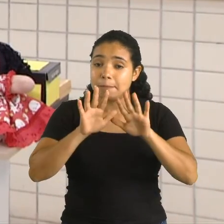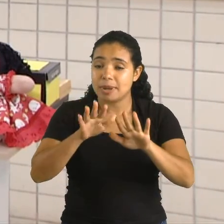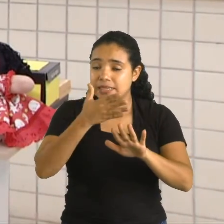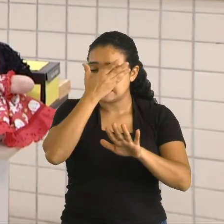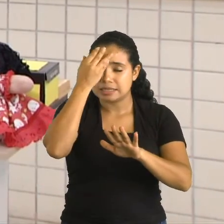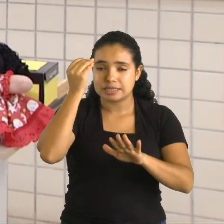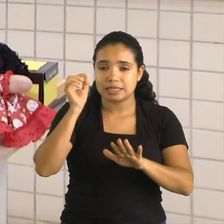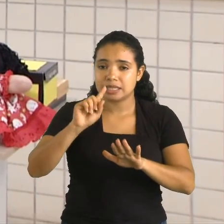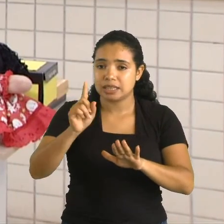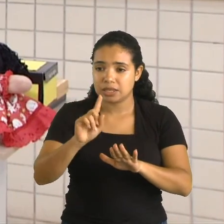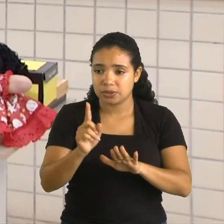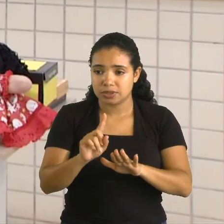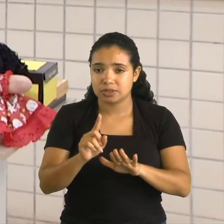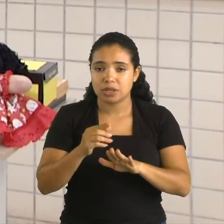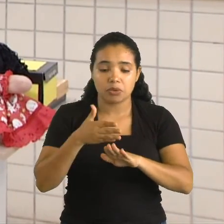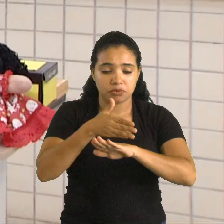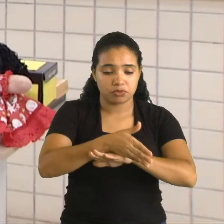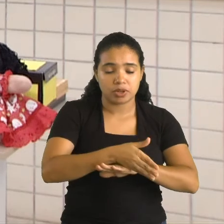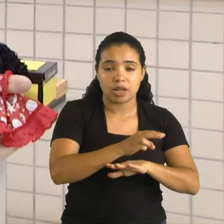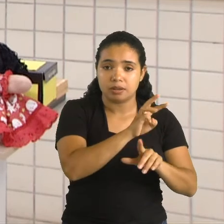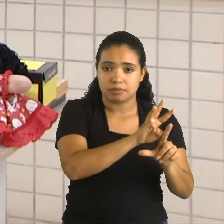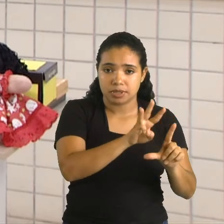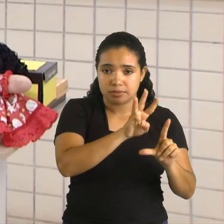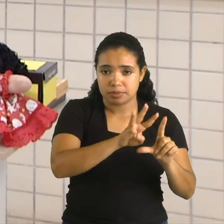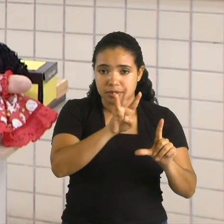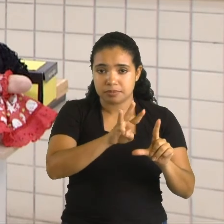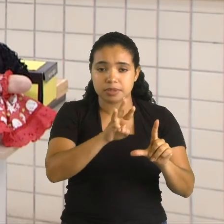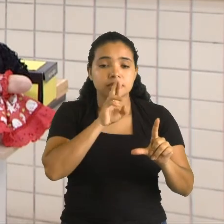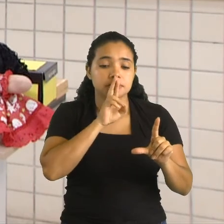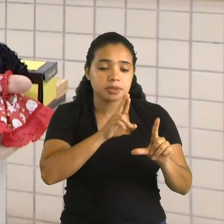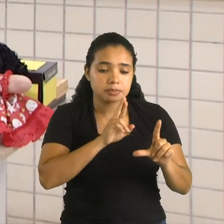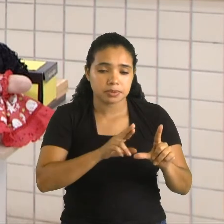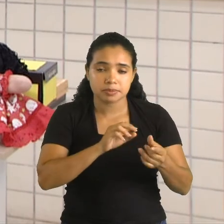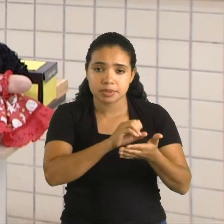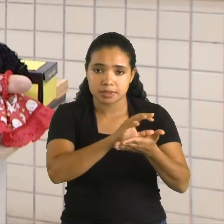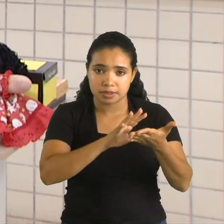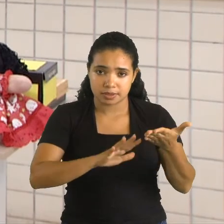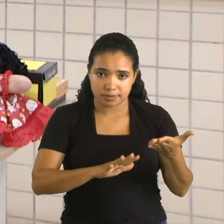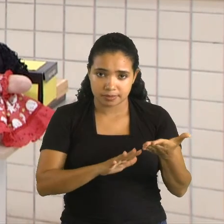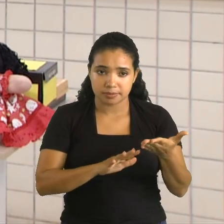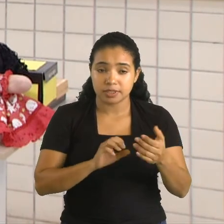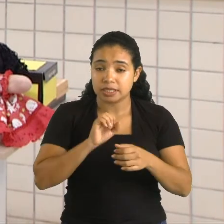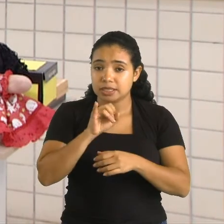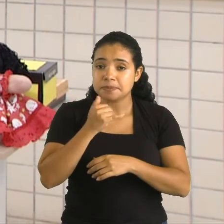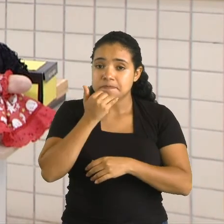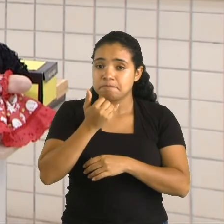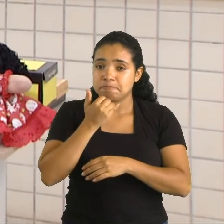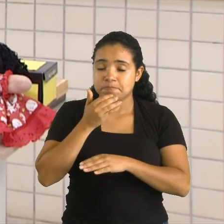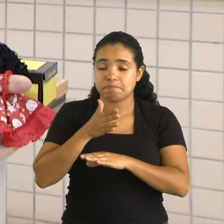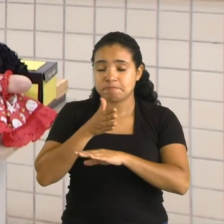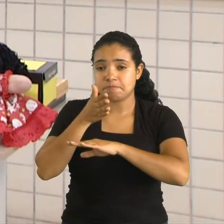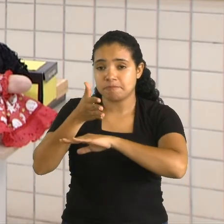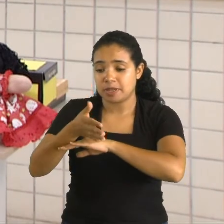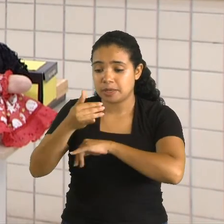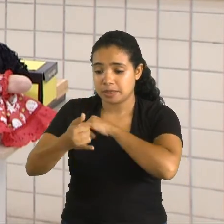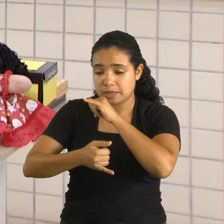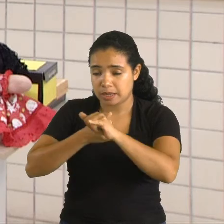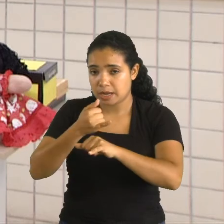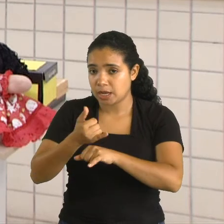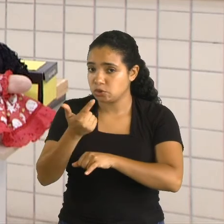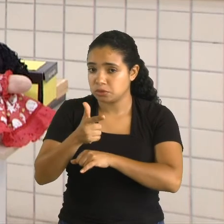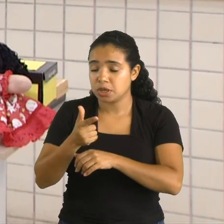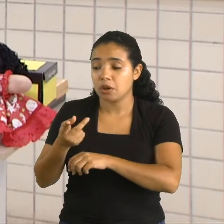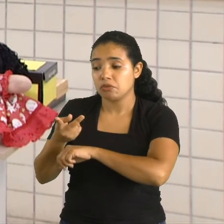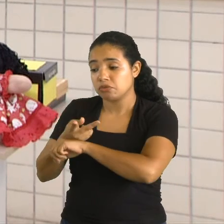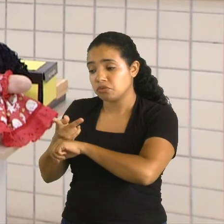esqueçam, acesse a plataforma, responda às atividades. Se não tiver acesso à internet, procura